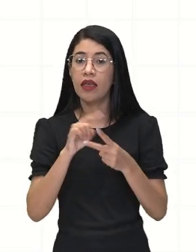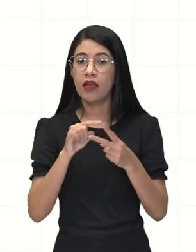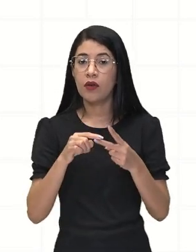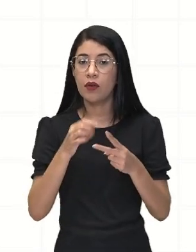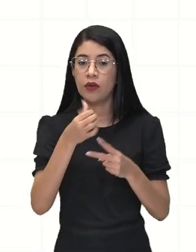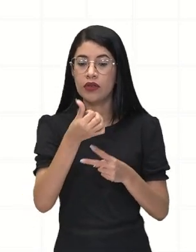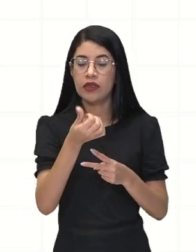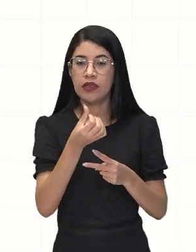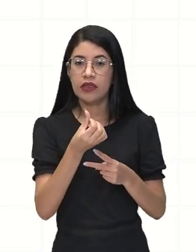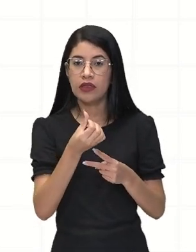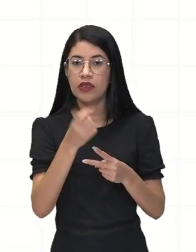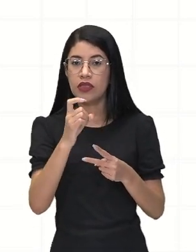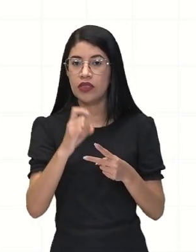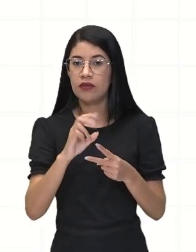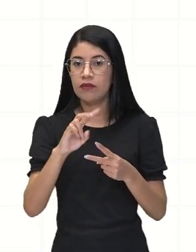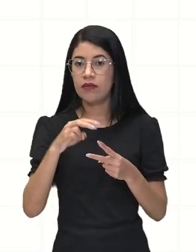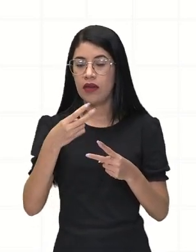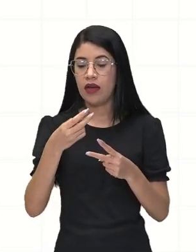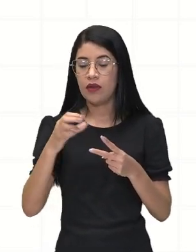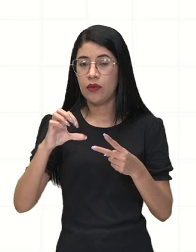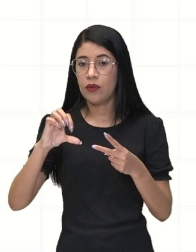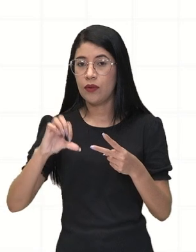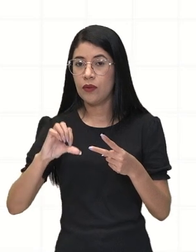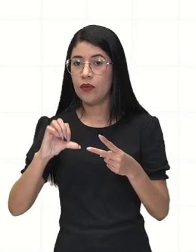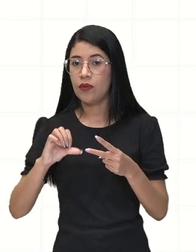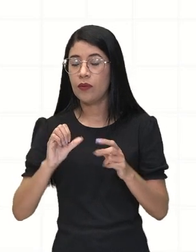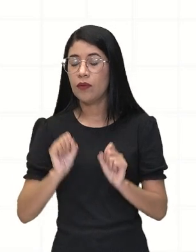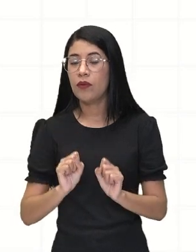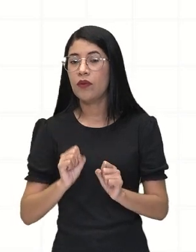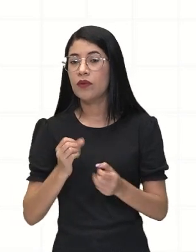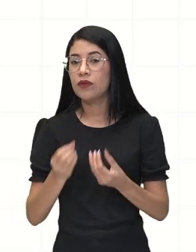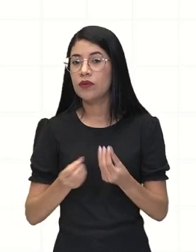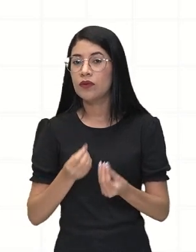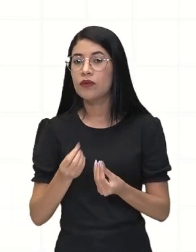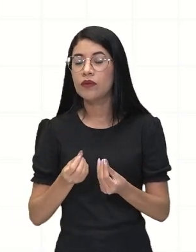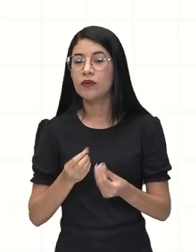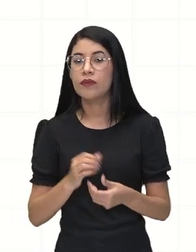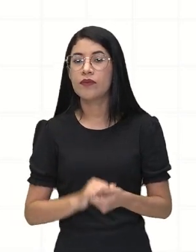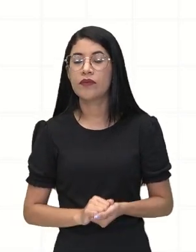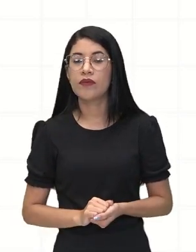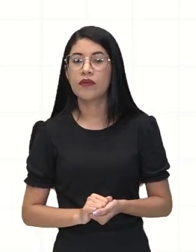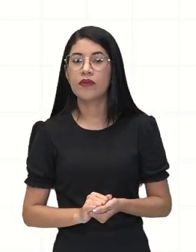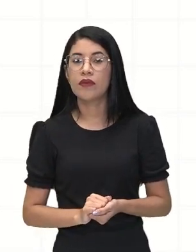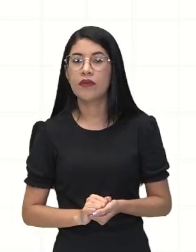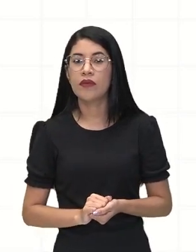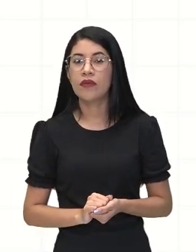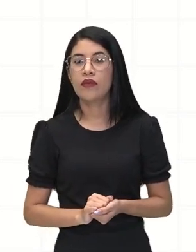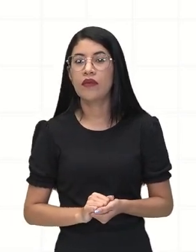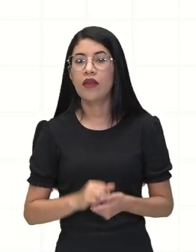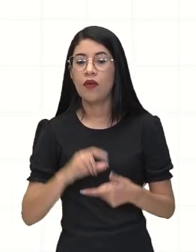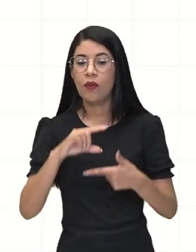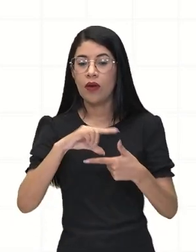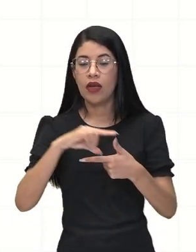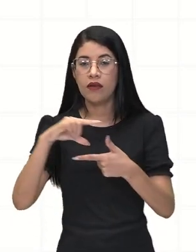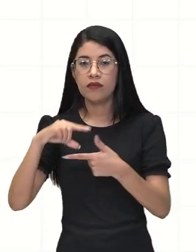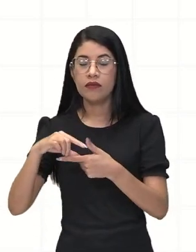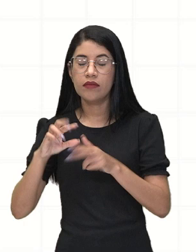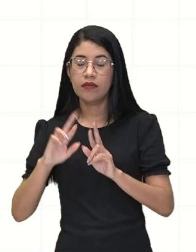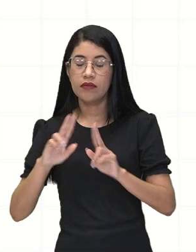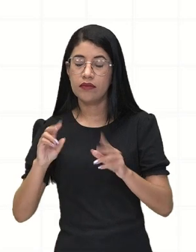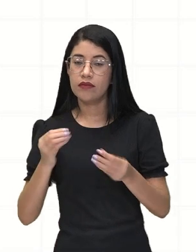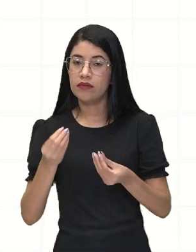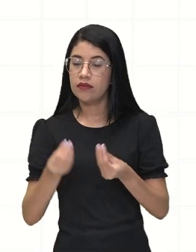ó, pode ser escrito como sendo a diferença de 2 quadrados. Pode ser a